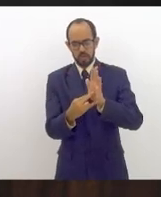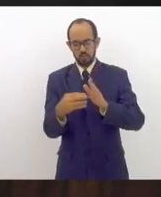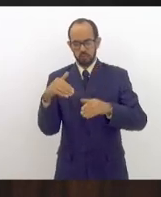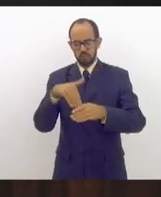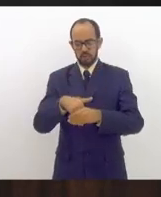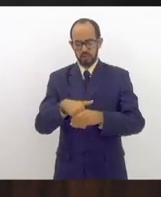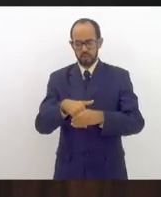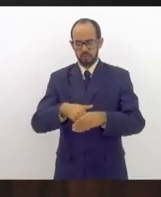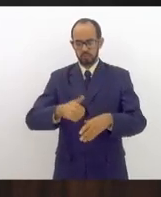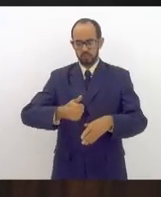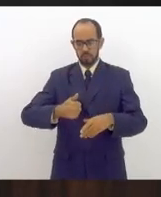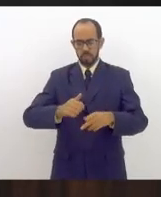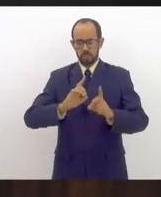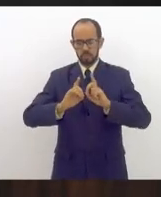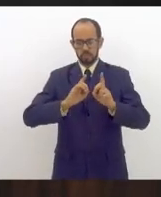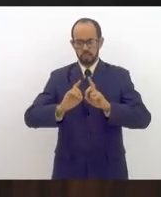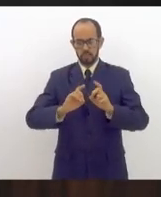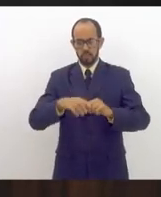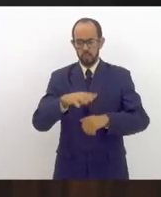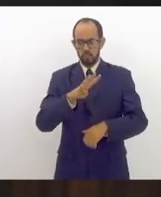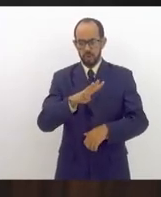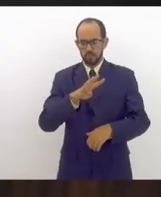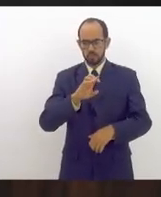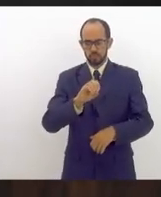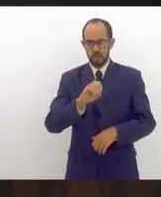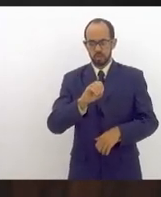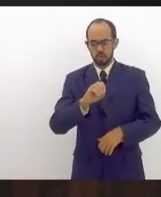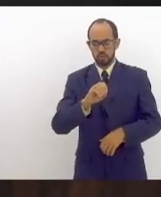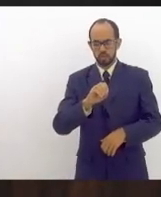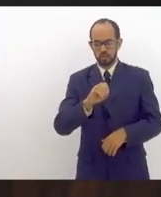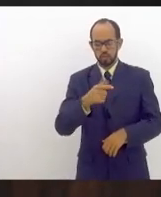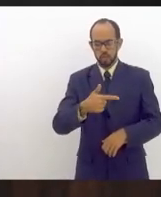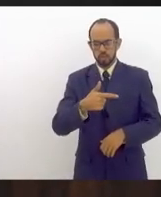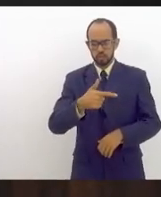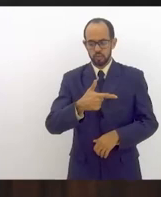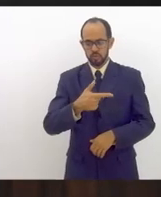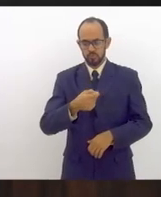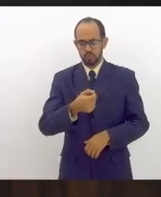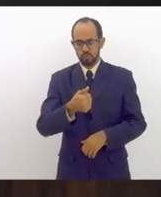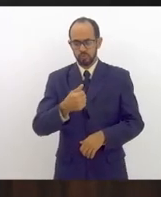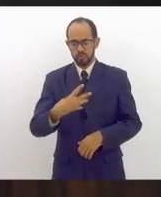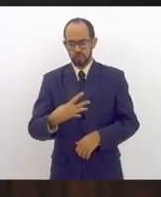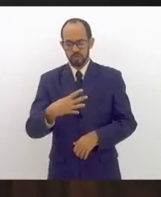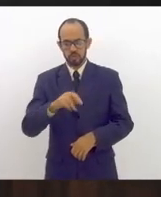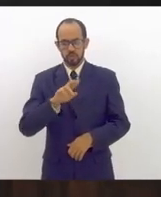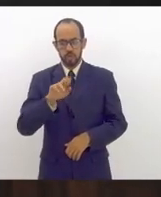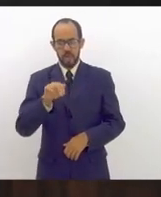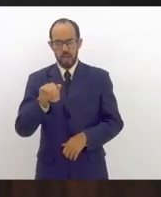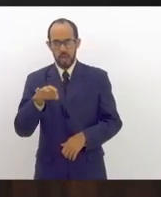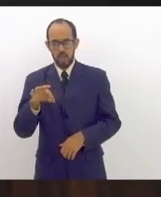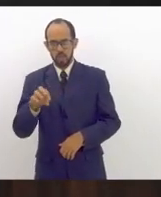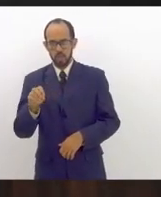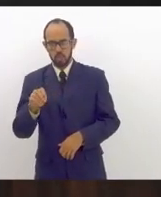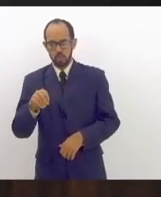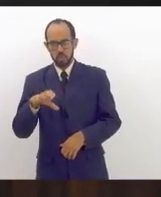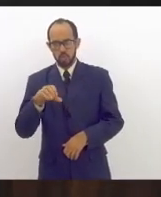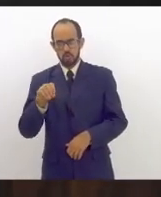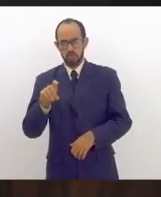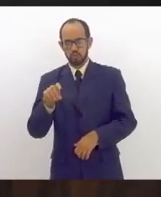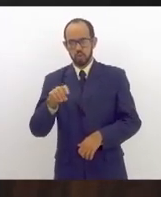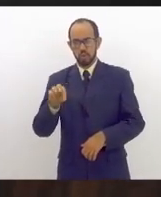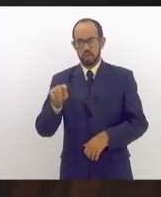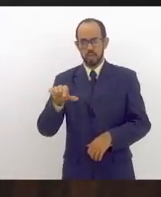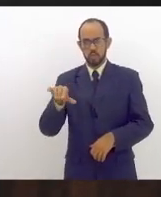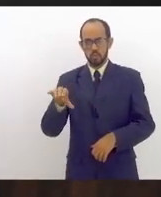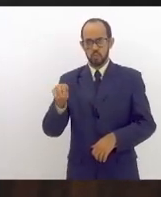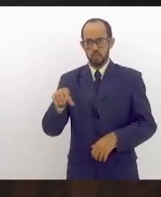discussão, projeto de lei 402/2015, de autoria dos deputados Renato Cozzolino e Valdeque Carneiro, que fica autorizado o Poder